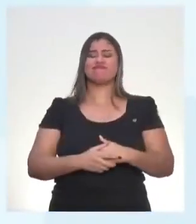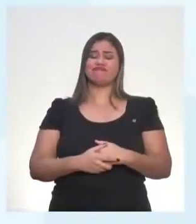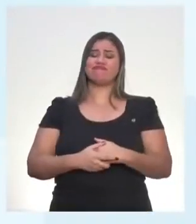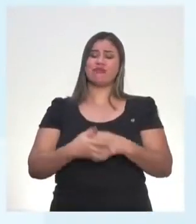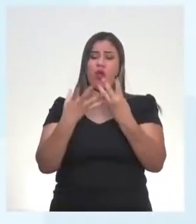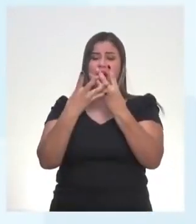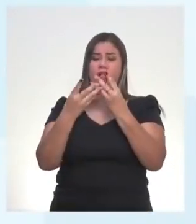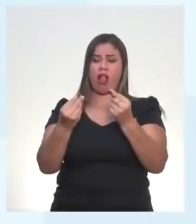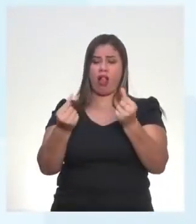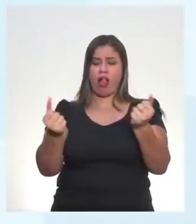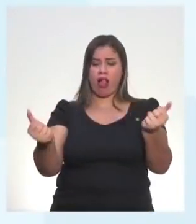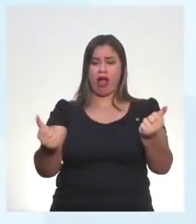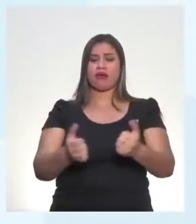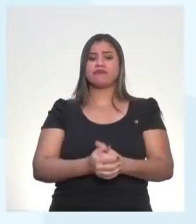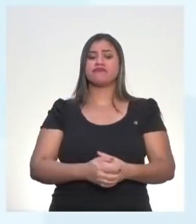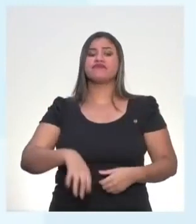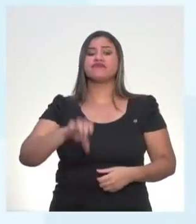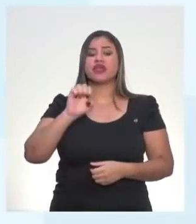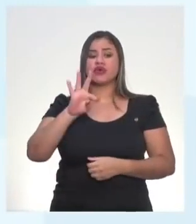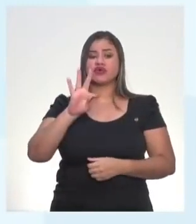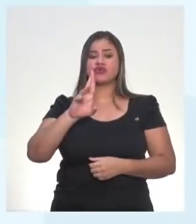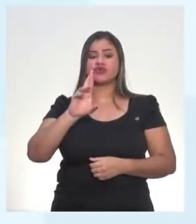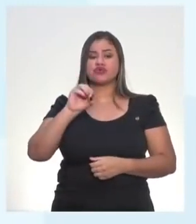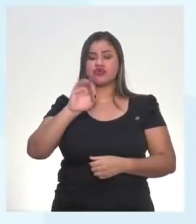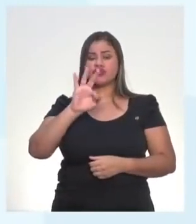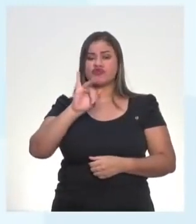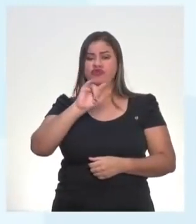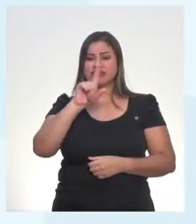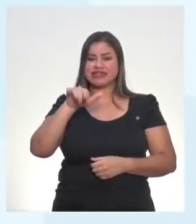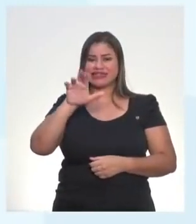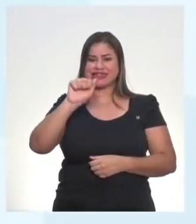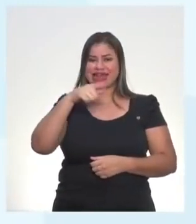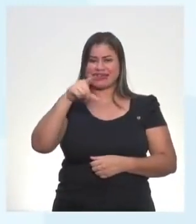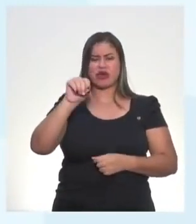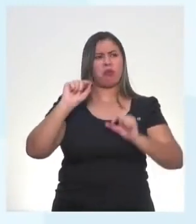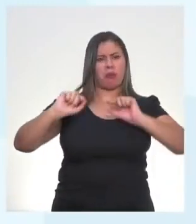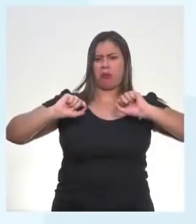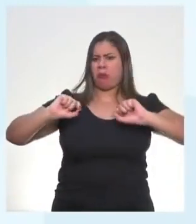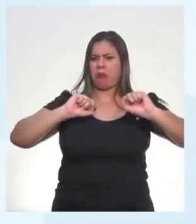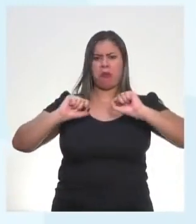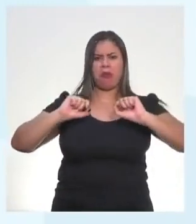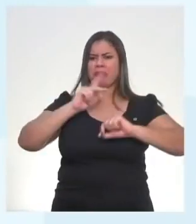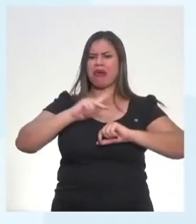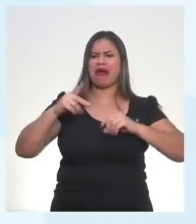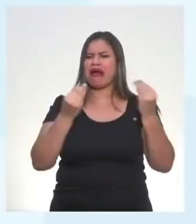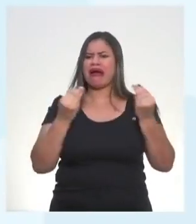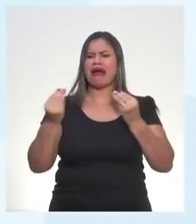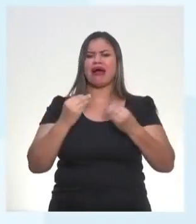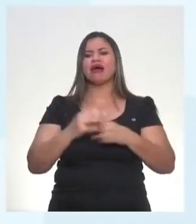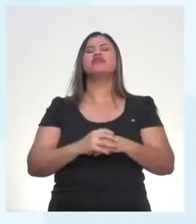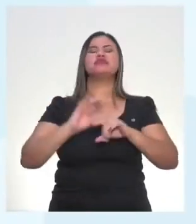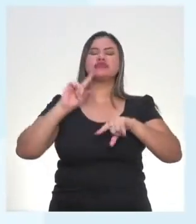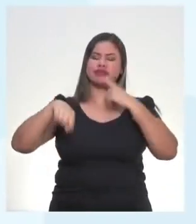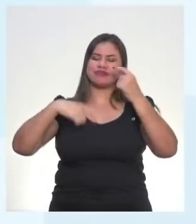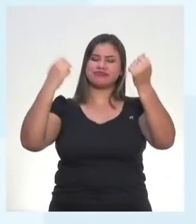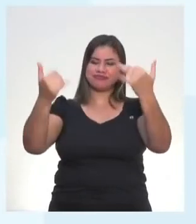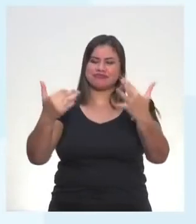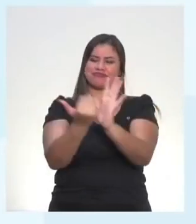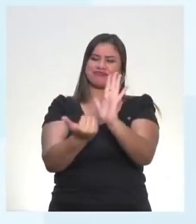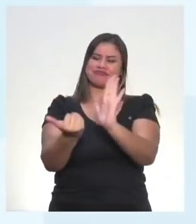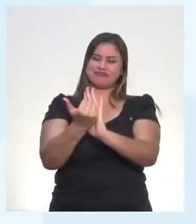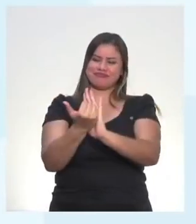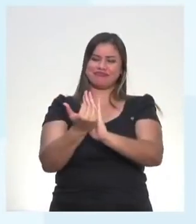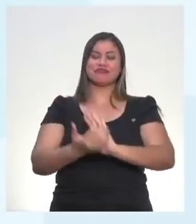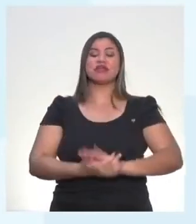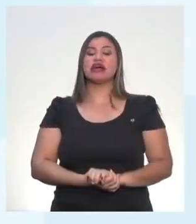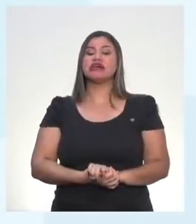poluição. Eutrofização. Eutrofização, gente, não precisa ficar questionando aí a professora, porque ela vai tratar depois com vocês mais